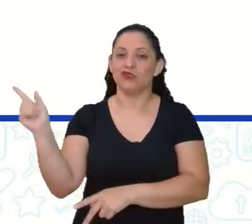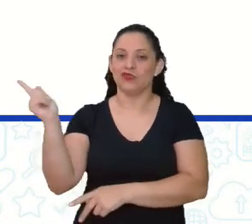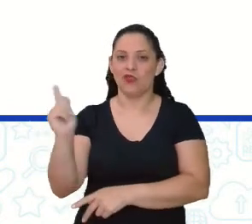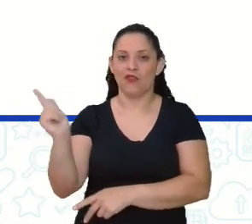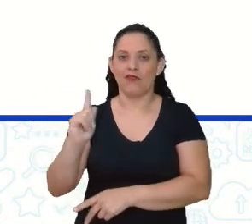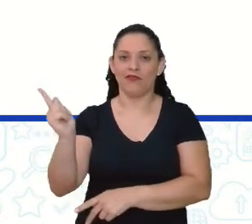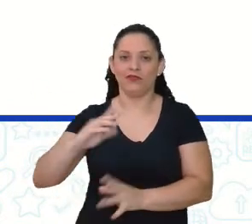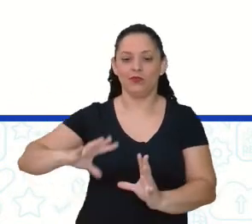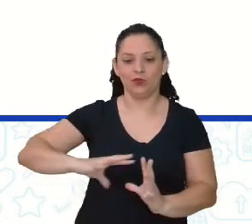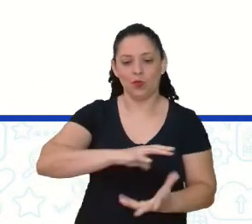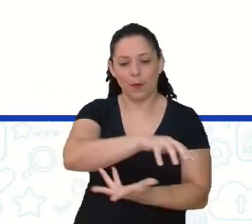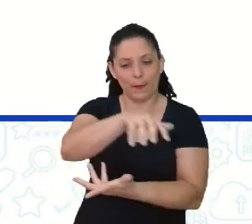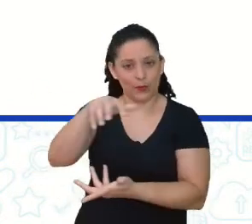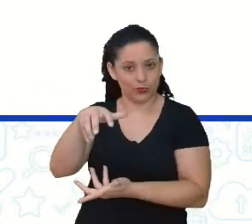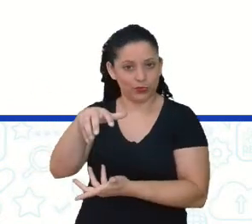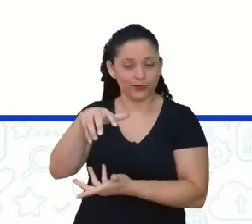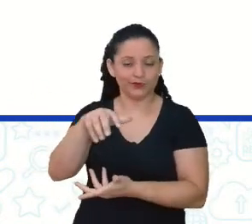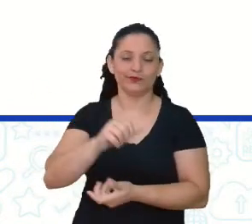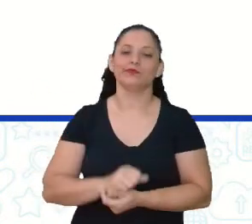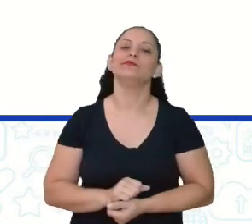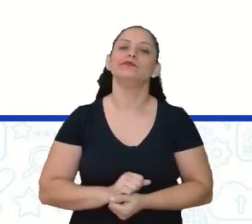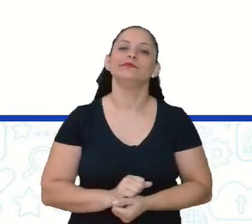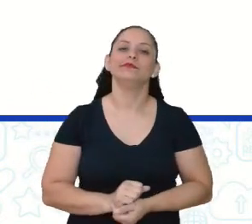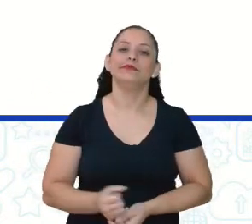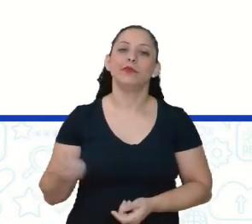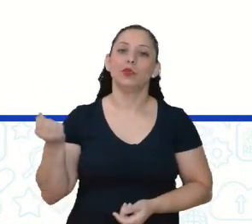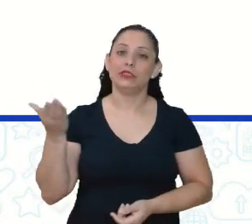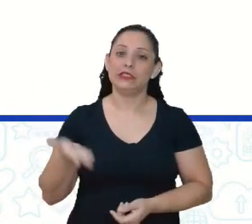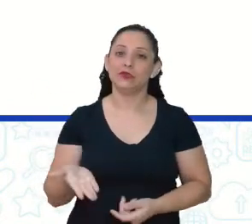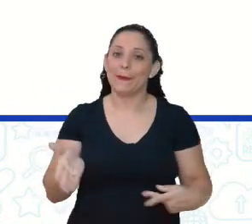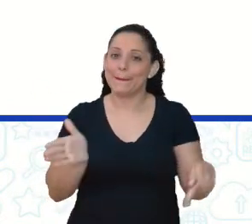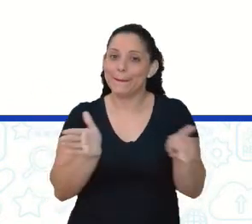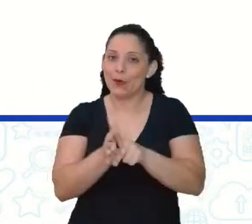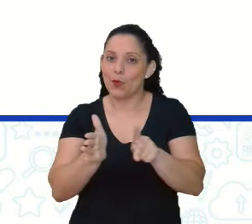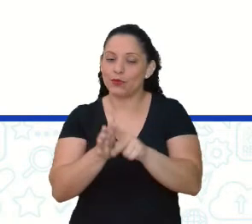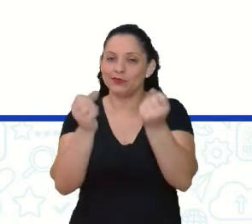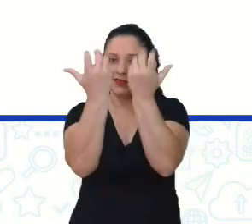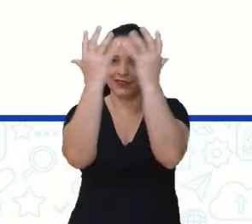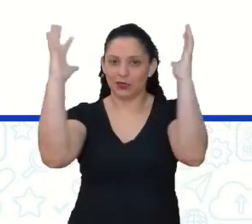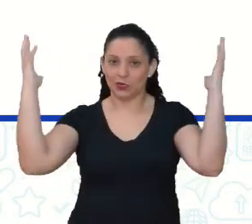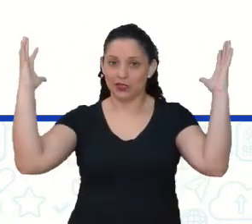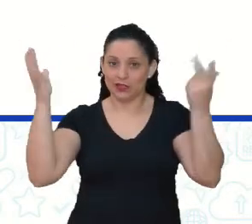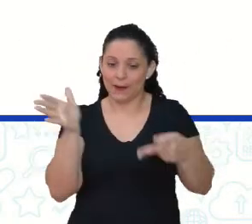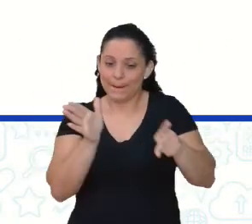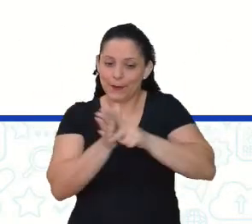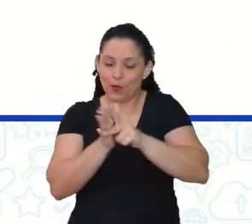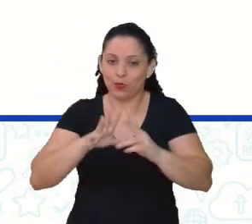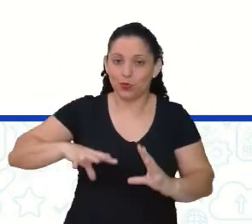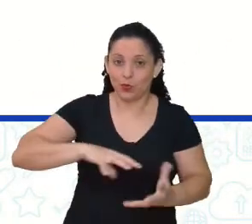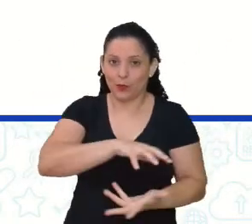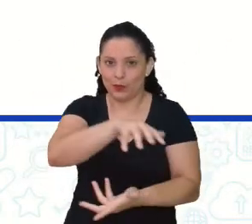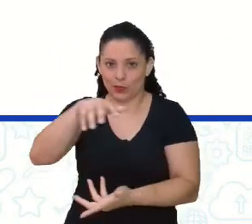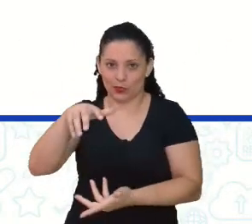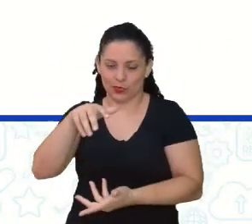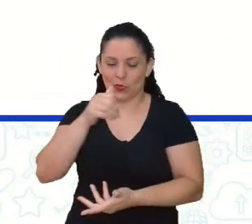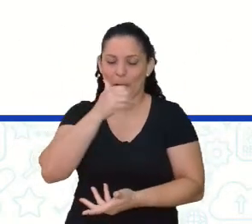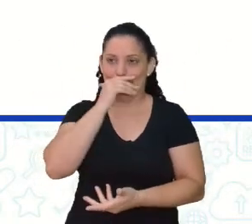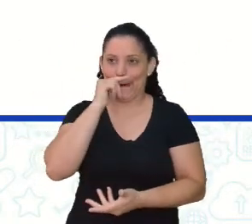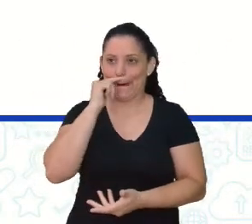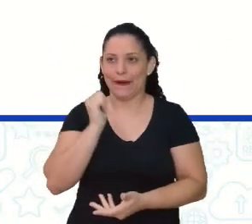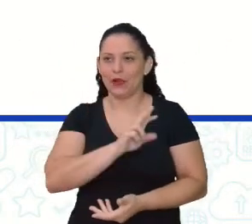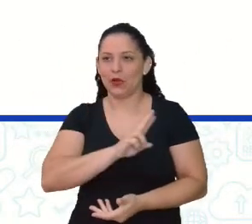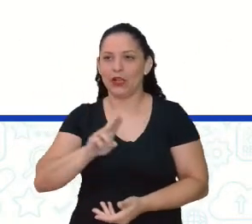geodinâmica terrestre. Portanto, fazem parte da natureza do nosso planeta. Então, geodinâmica, a gente já